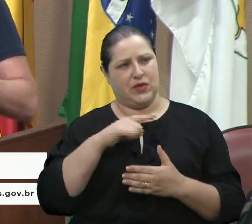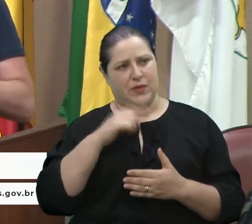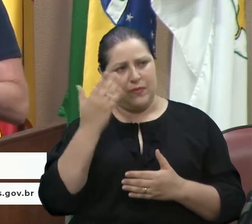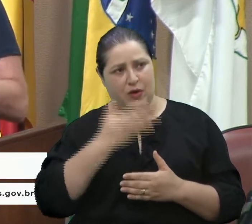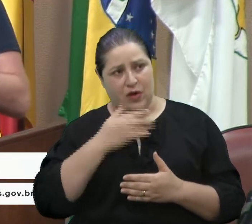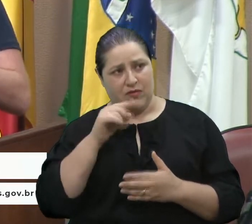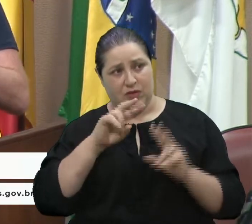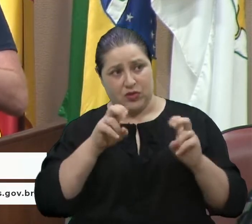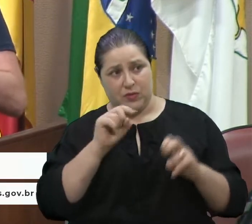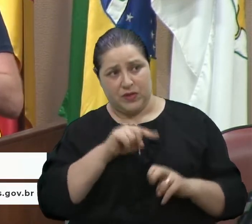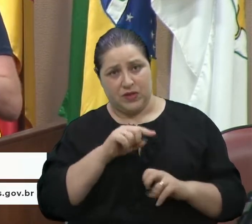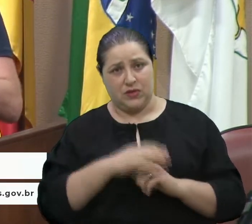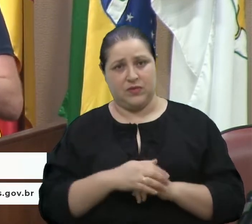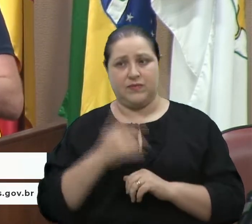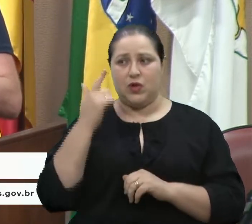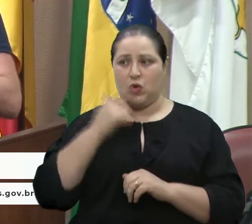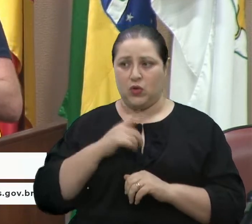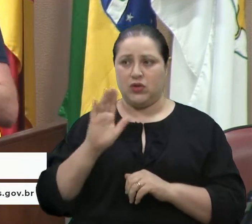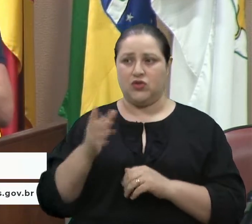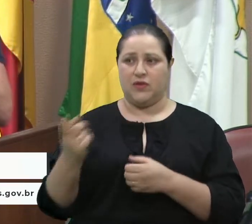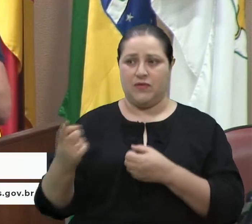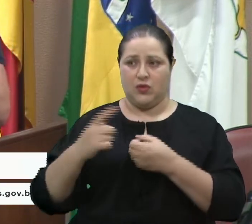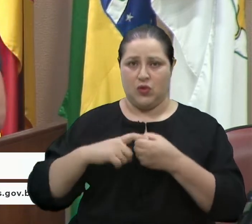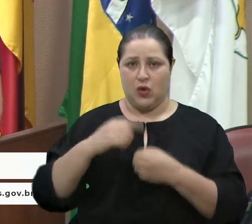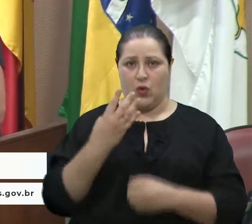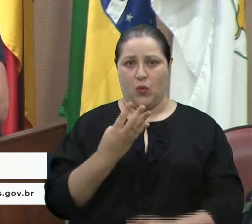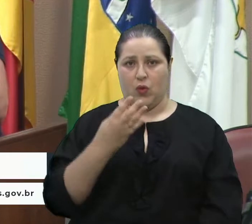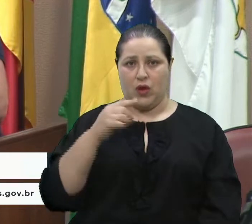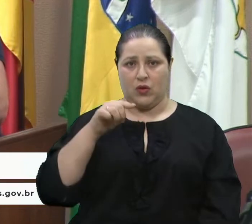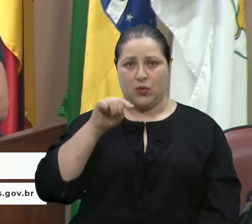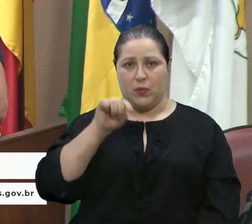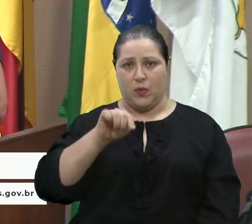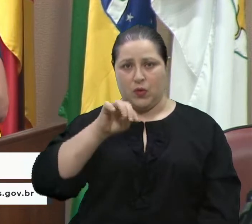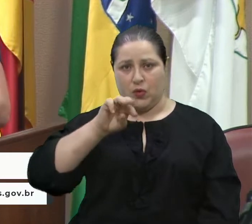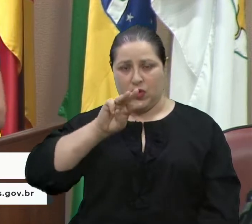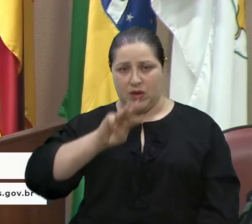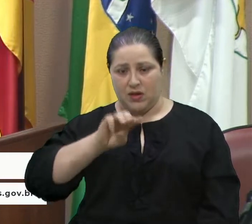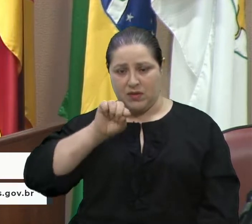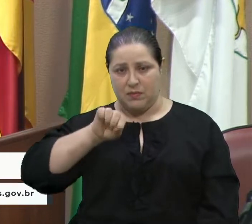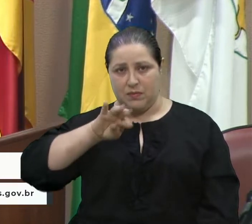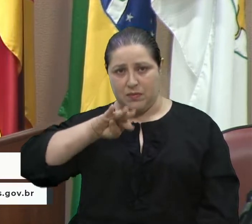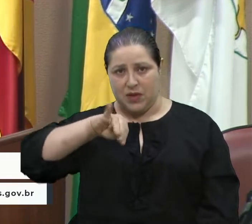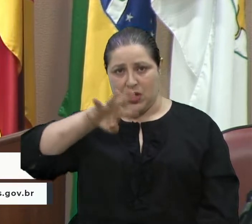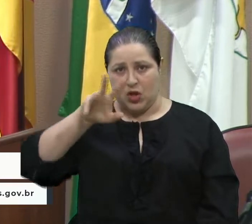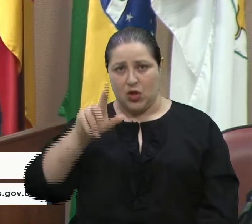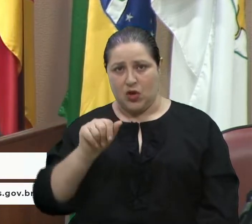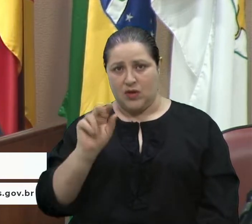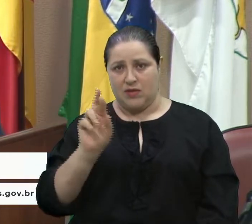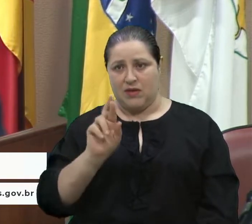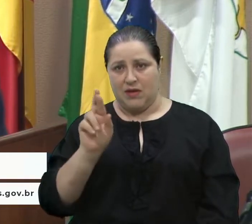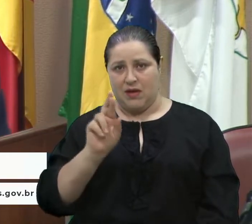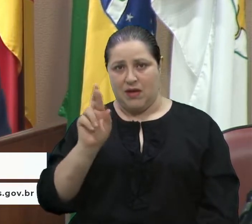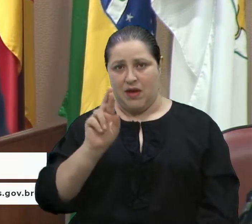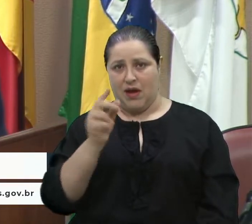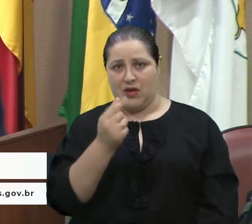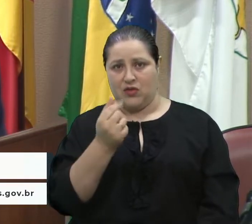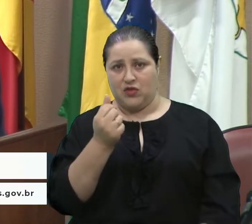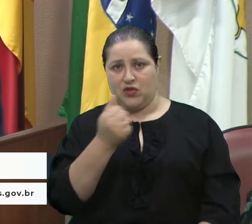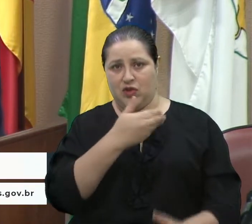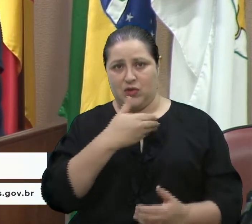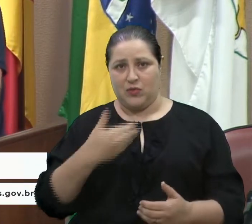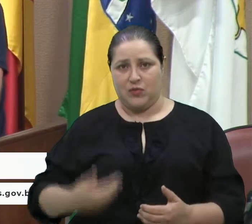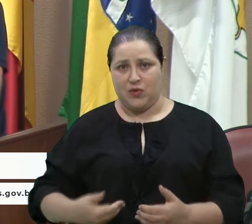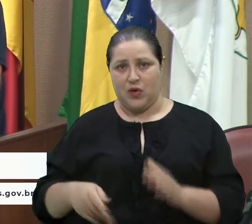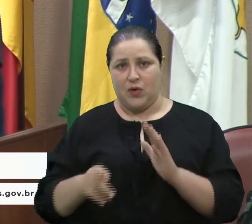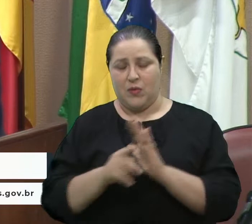Vereador Lucas, foram devolvidos já 4,3 bilhões de reais aos cofres públicos do roubo